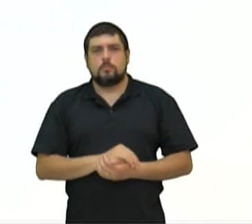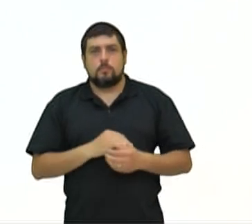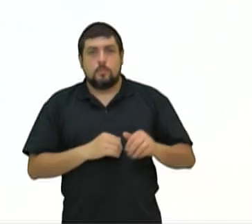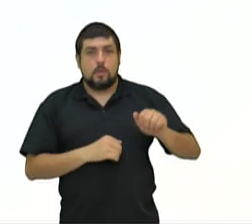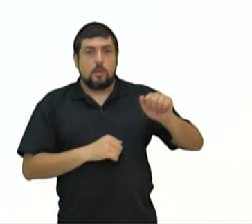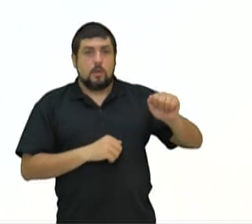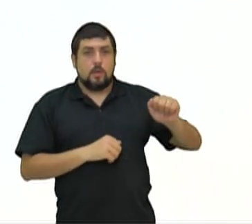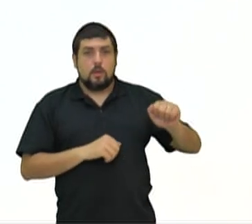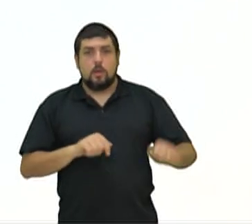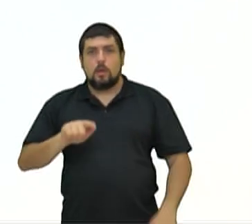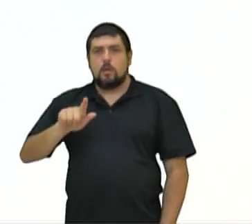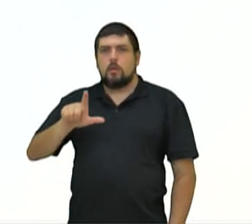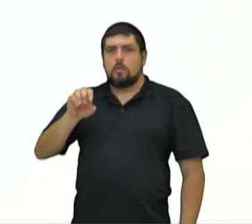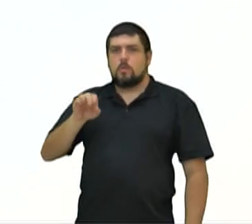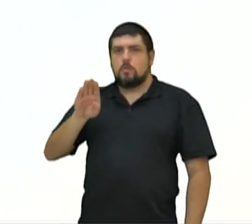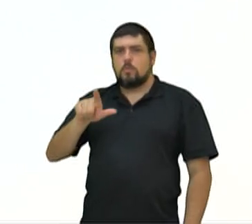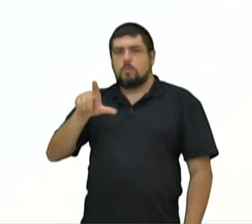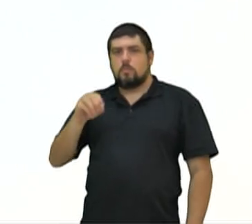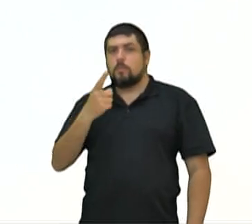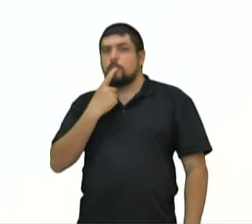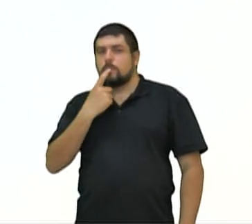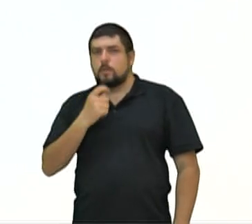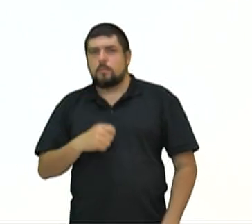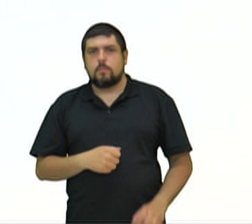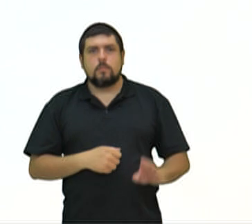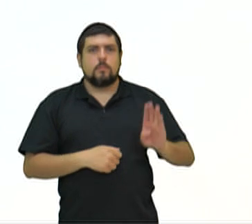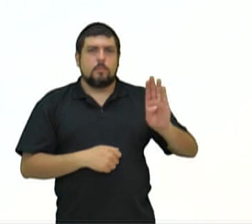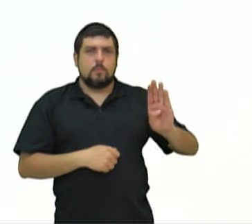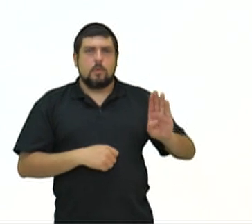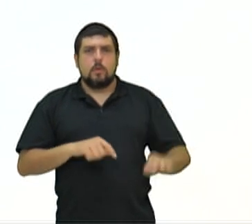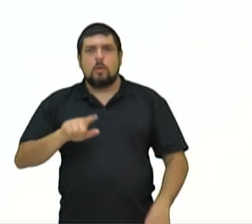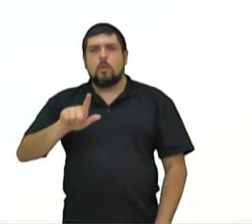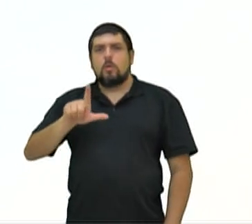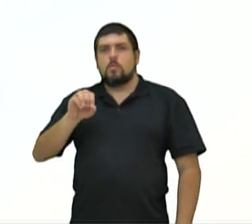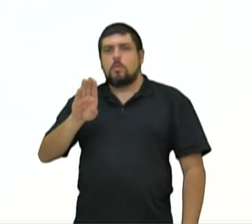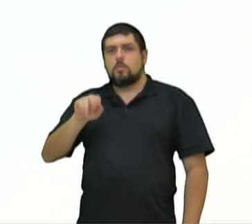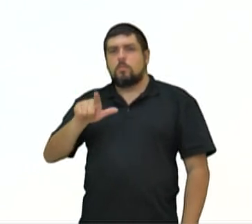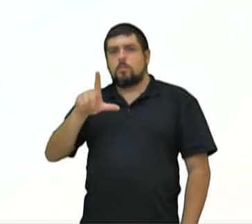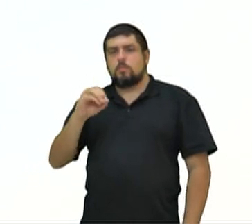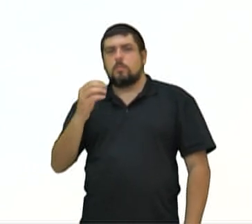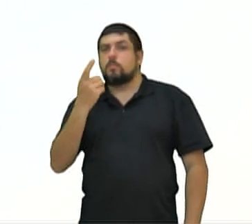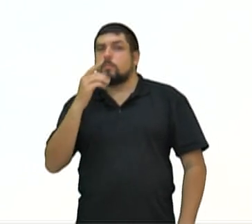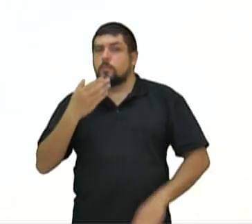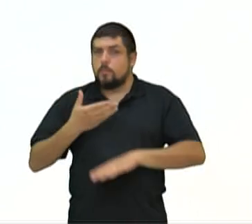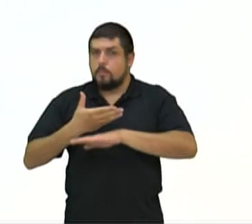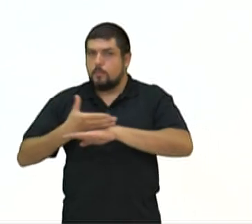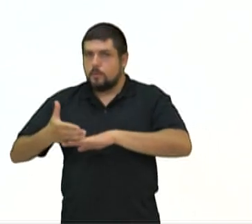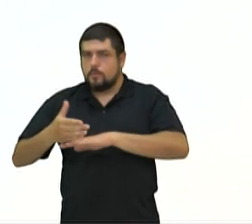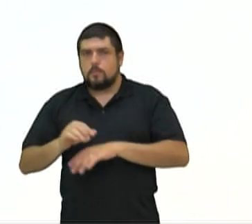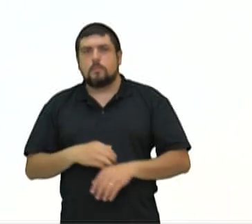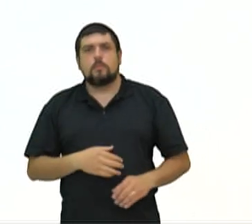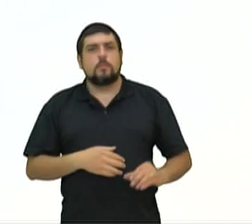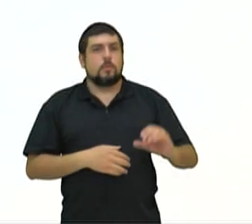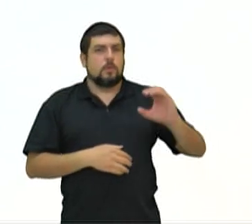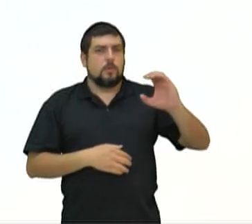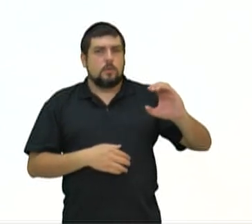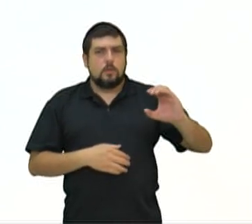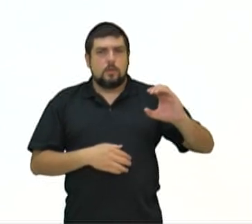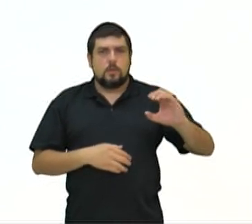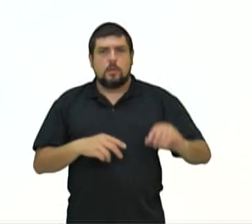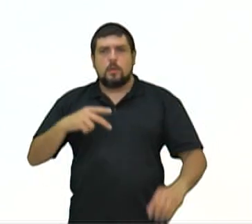os glóbulos vermelhos? Na opção B, são os glóbulos brancos? Na opção C, são